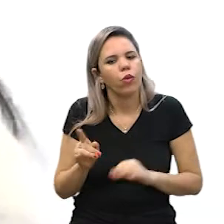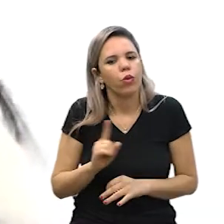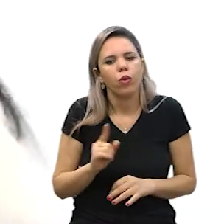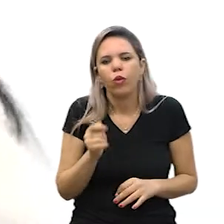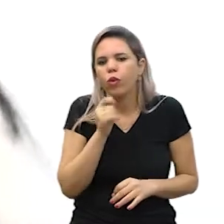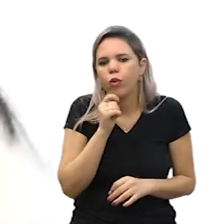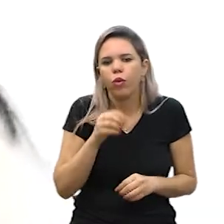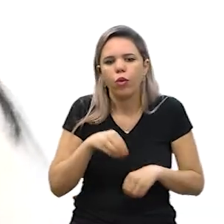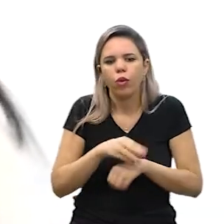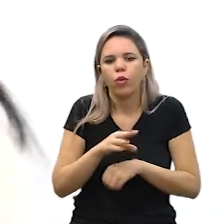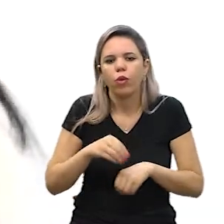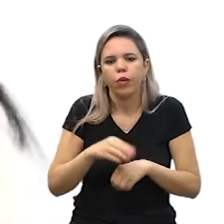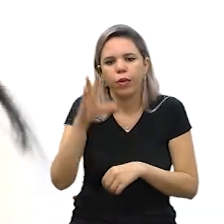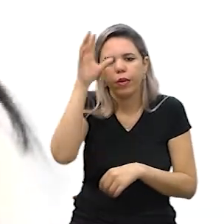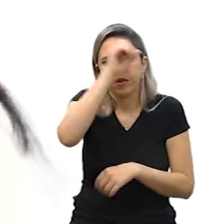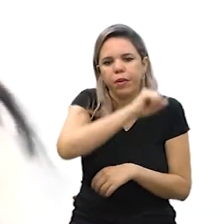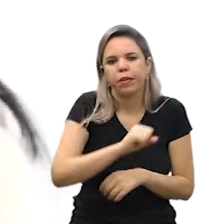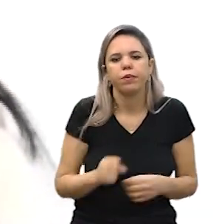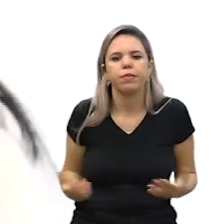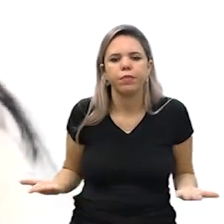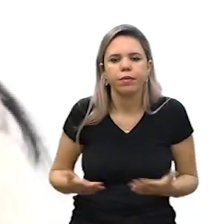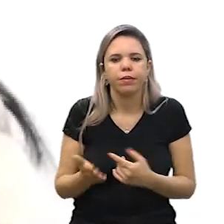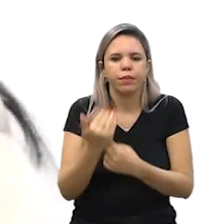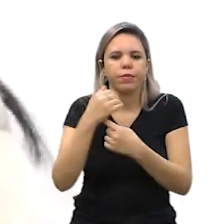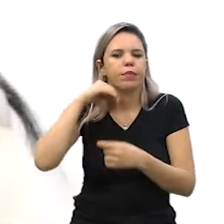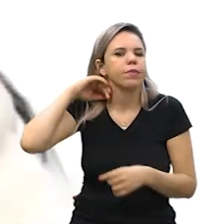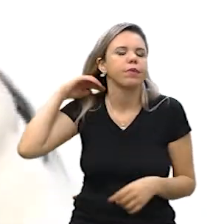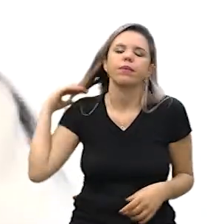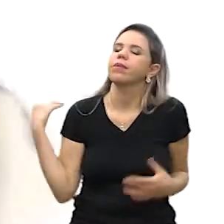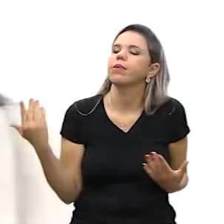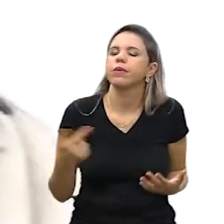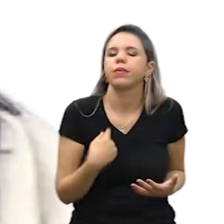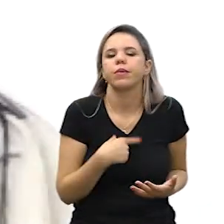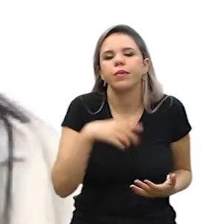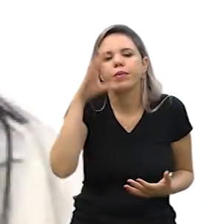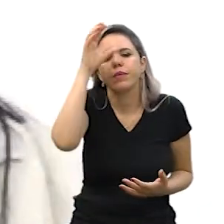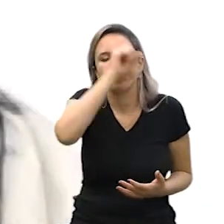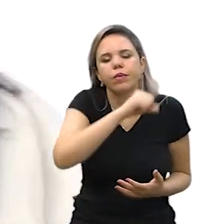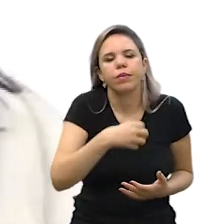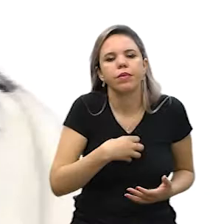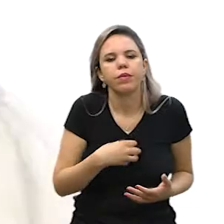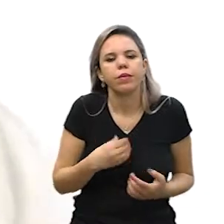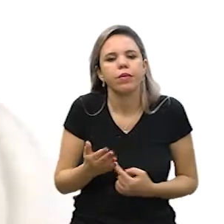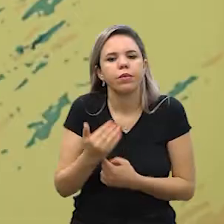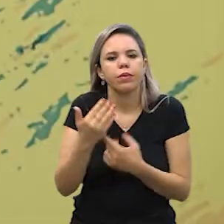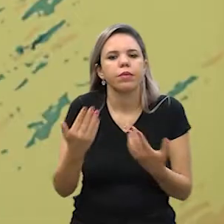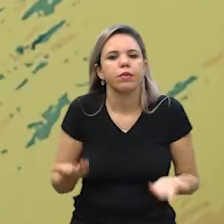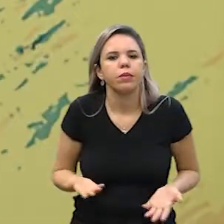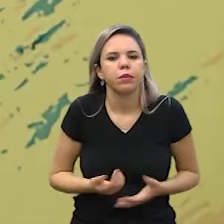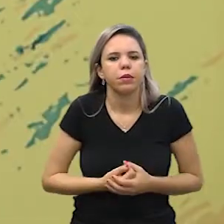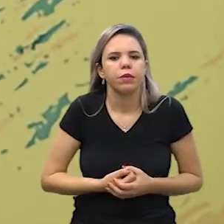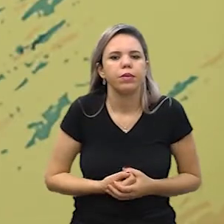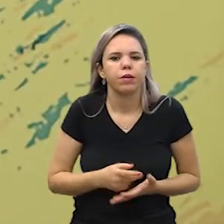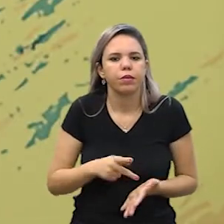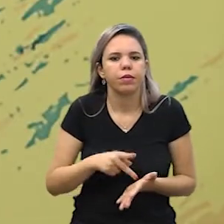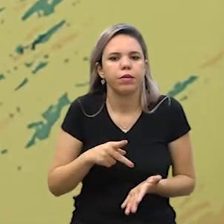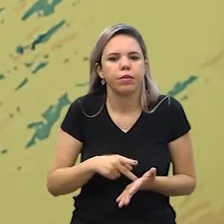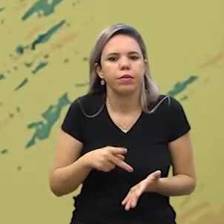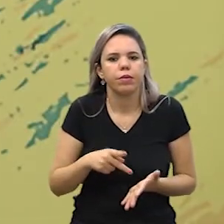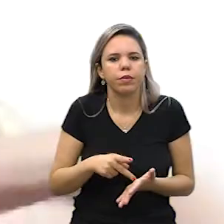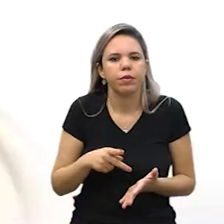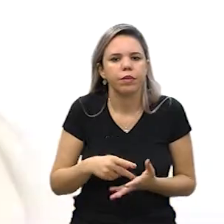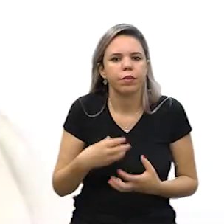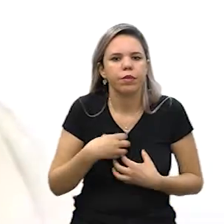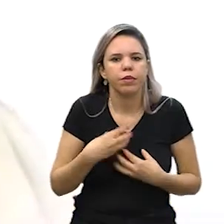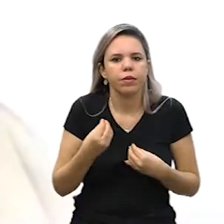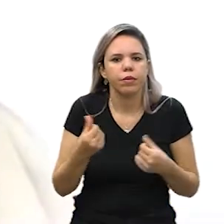para fornecer um aprendizado nesse modo tecnológico. Nós aprendemos no modo analógico, é verdade. Né?